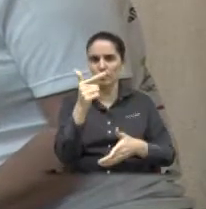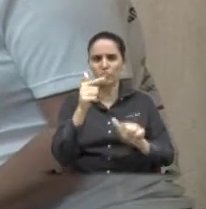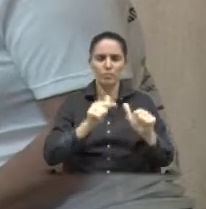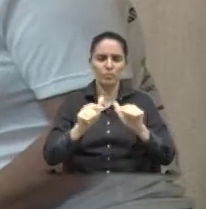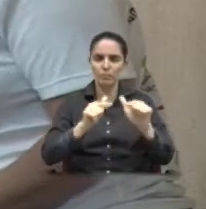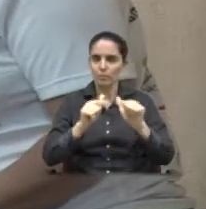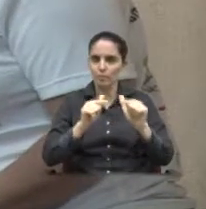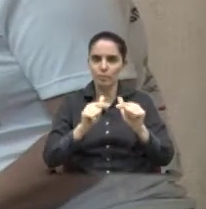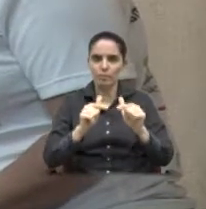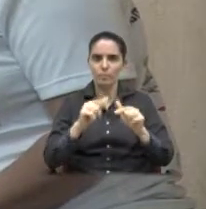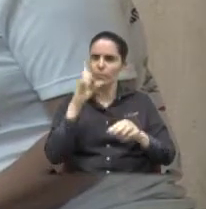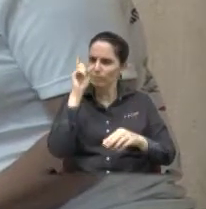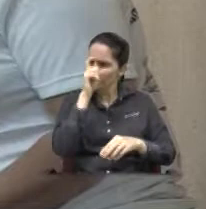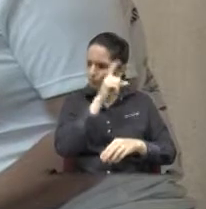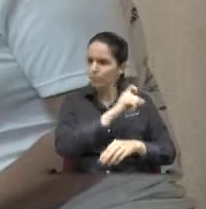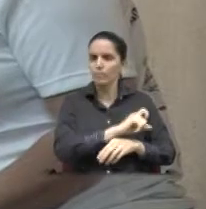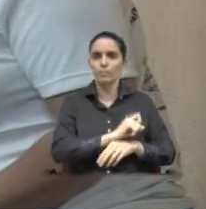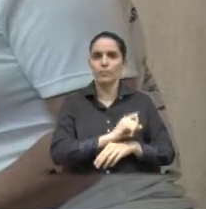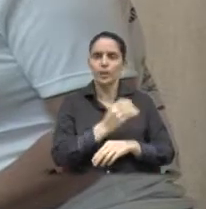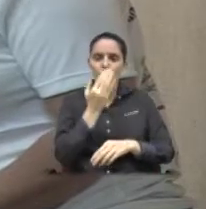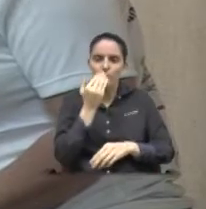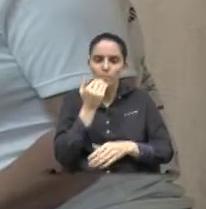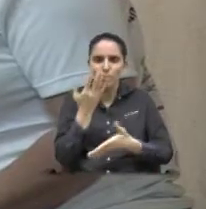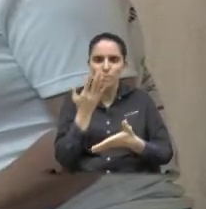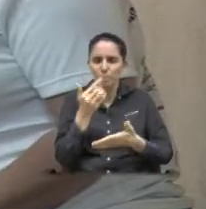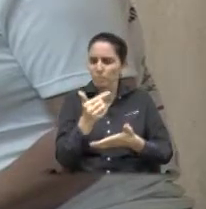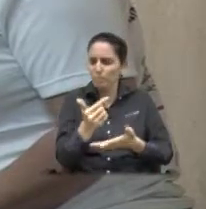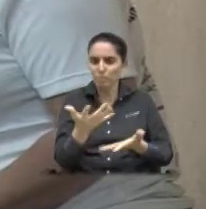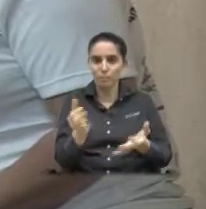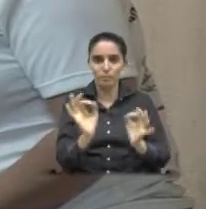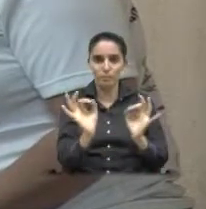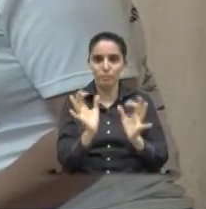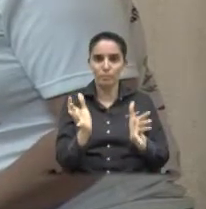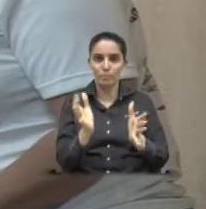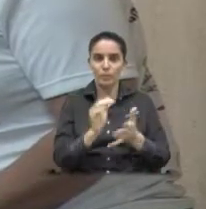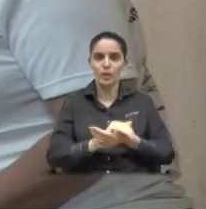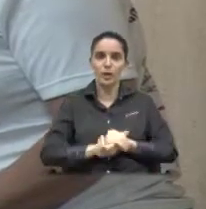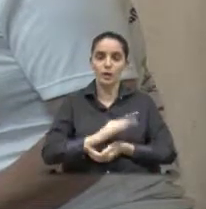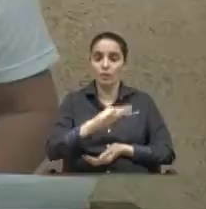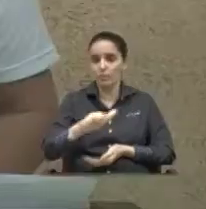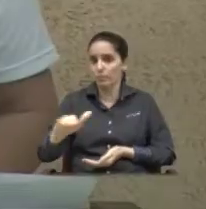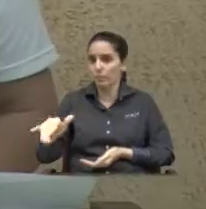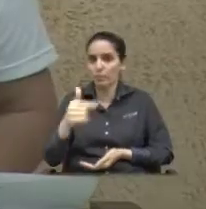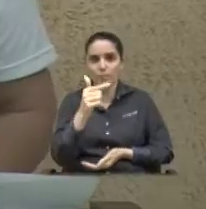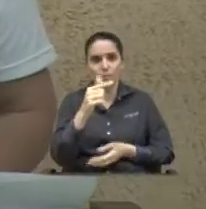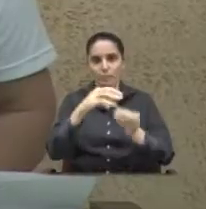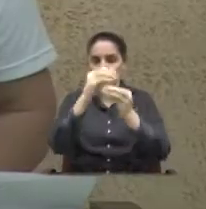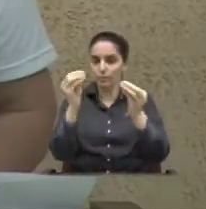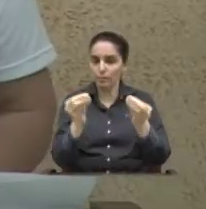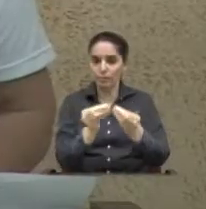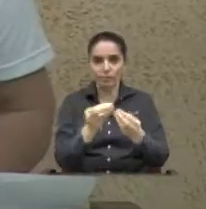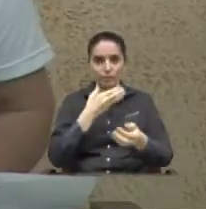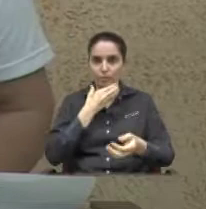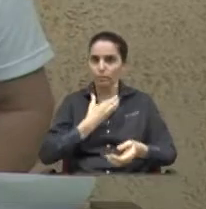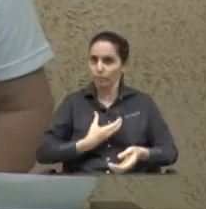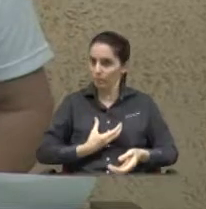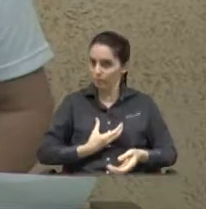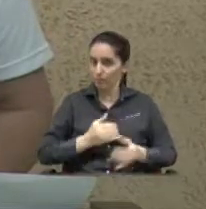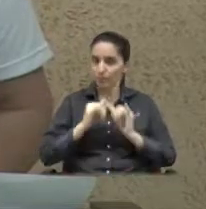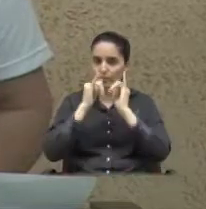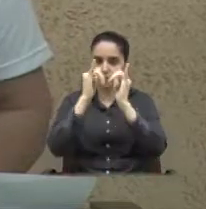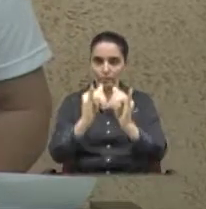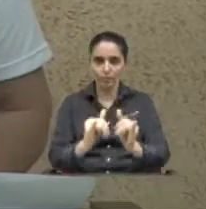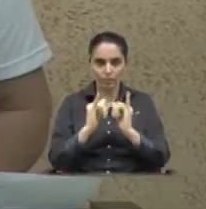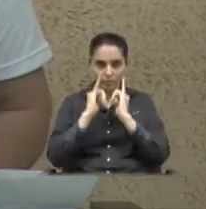que comer na mesa. Então, nem todas as crianças vão ganhar presente. Essa campanha dá